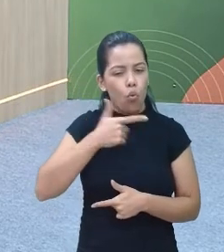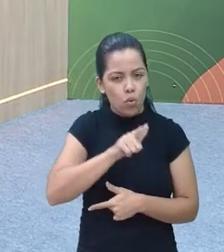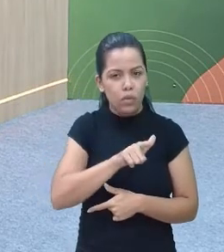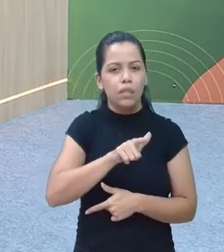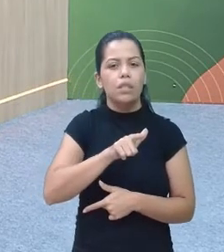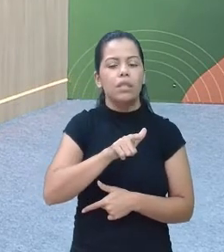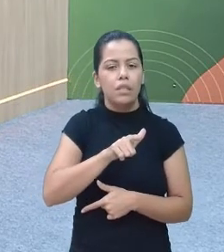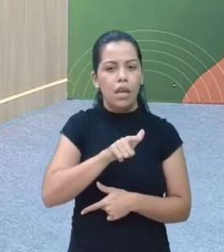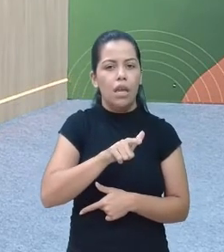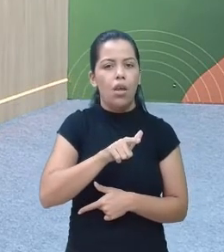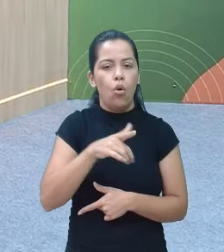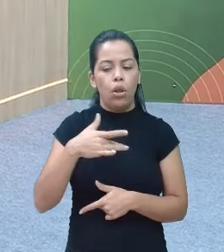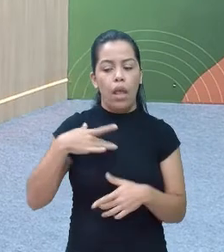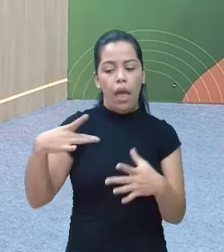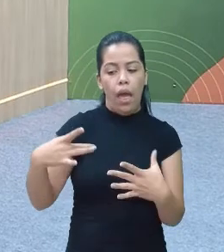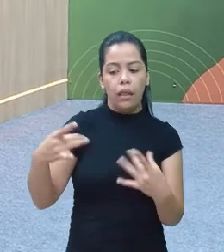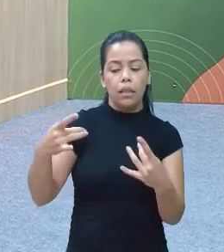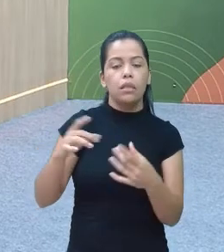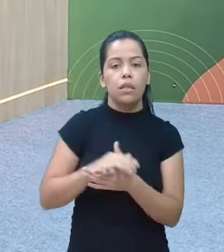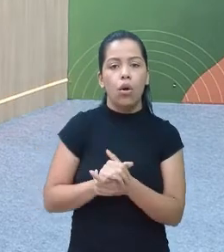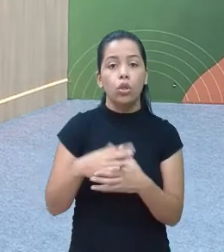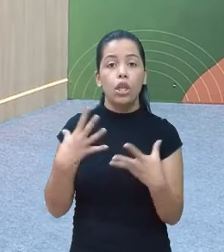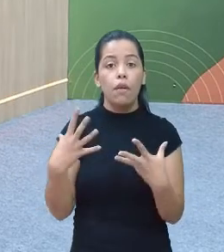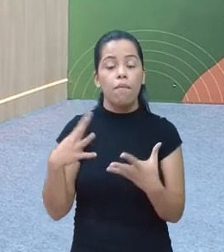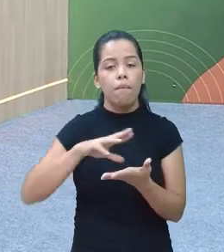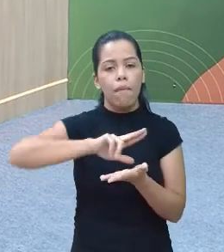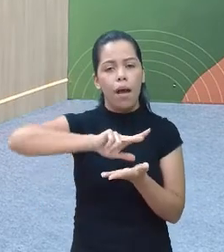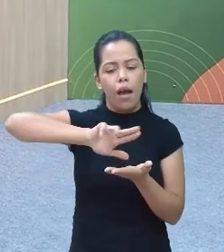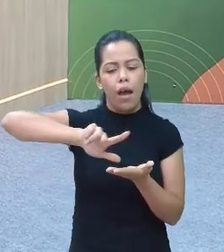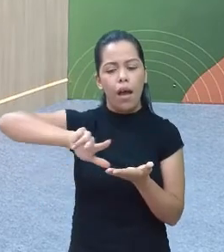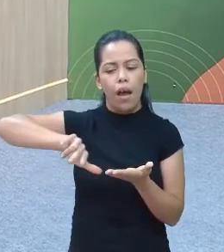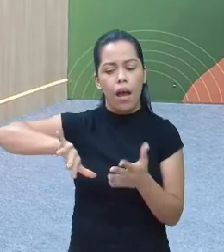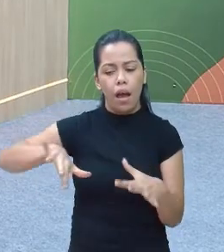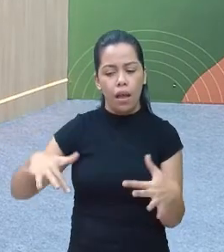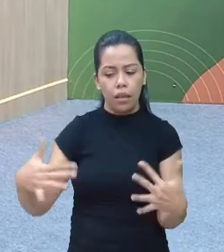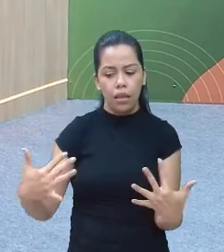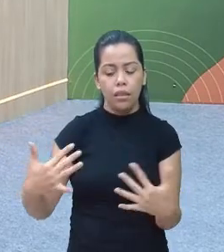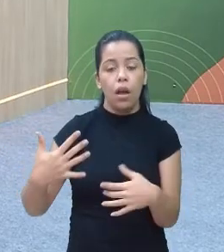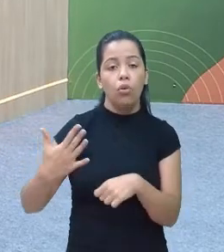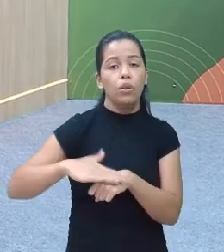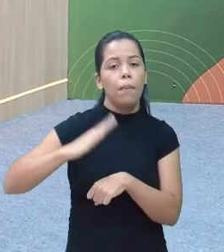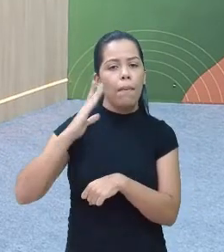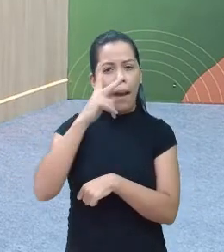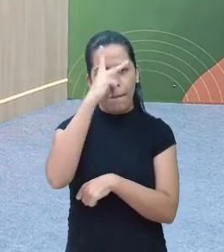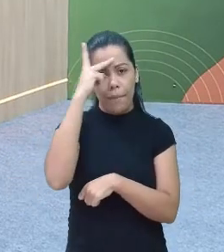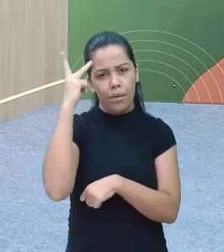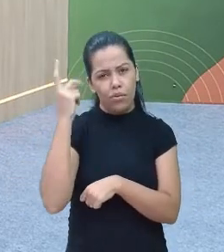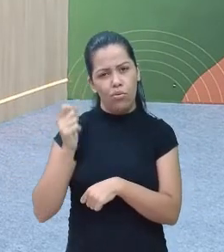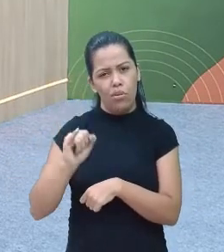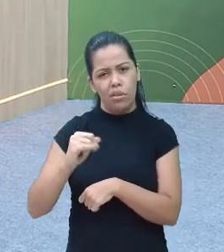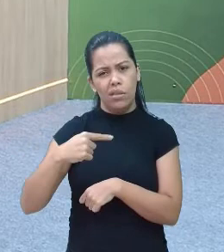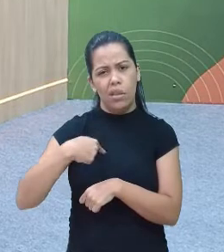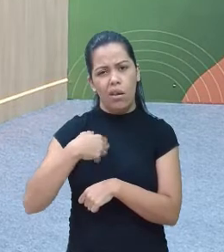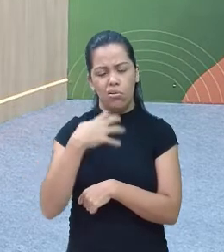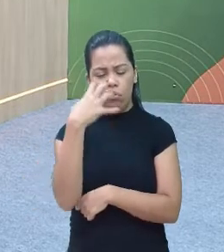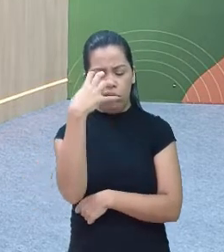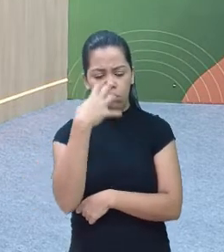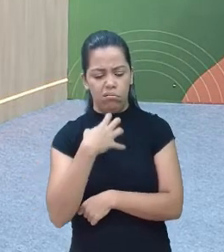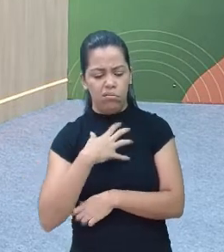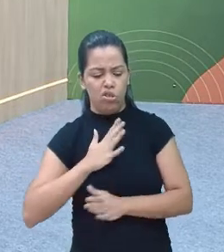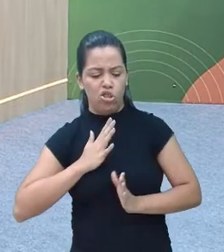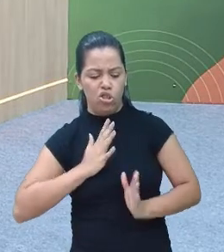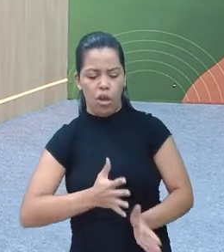pode ser que eu soe talvez não tão atrativo quanto uma pessoa que consegue fazer graça de tudo, né? Afinal, eu